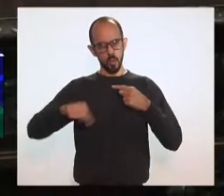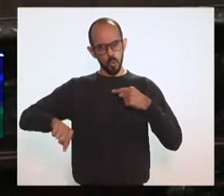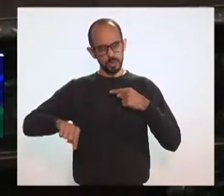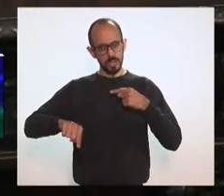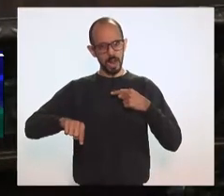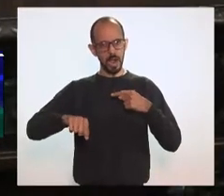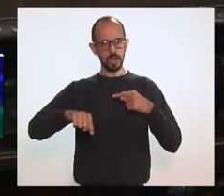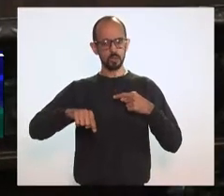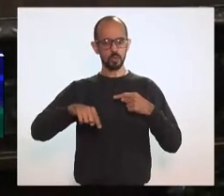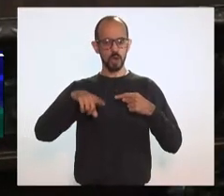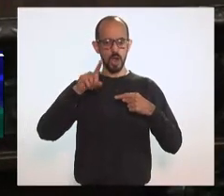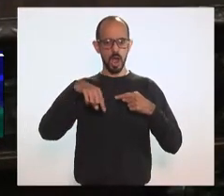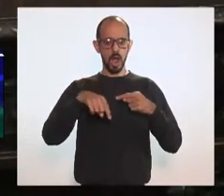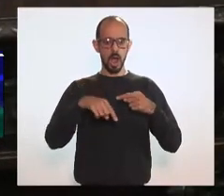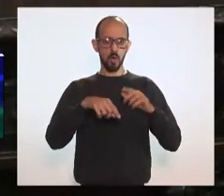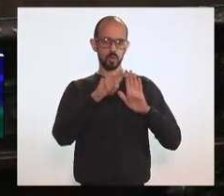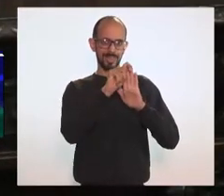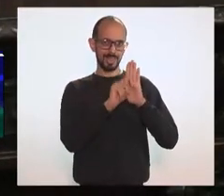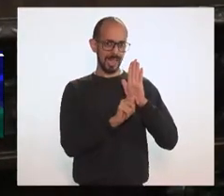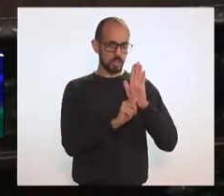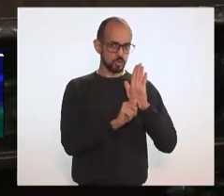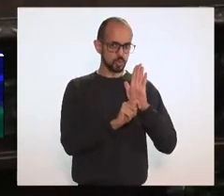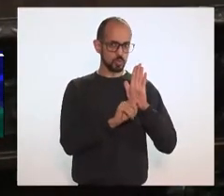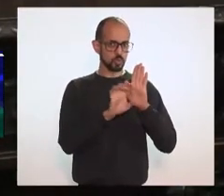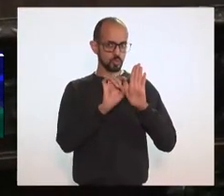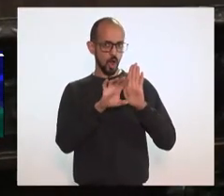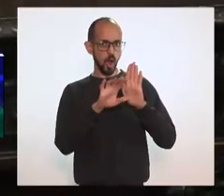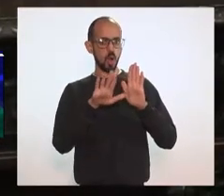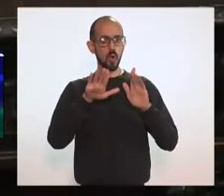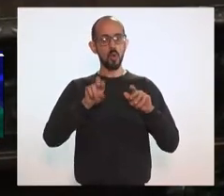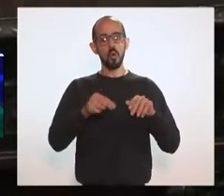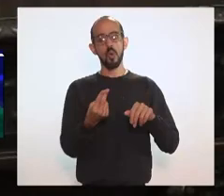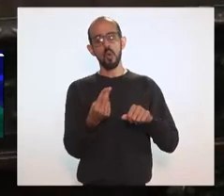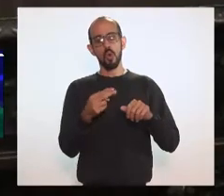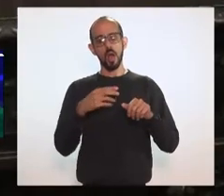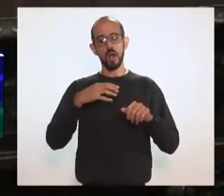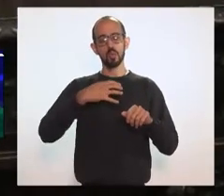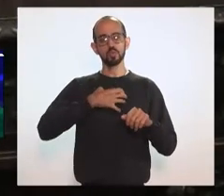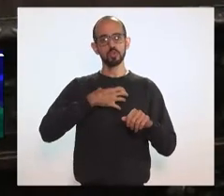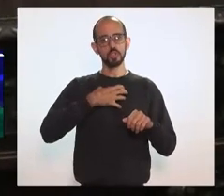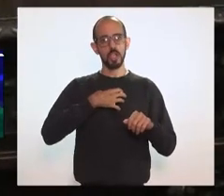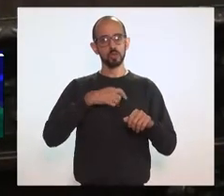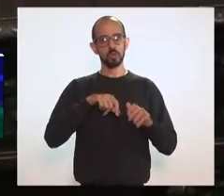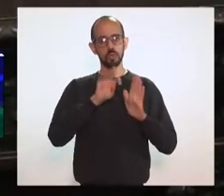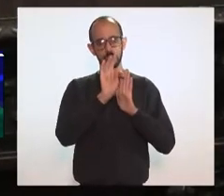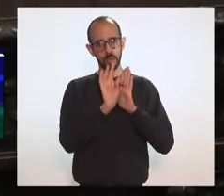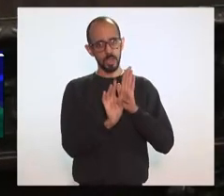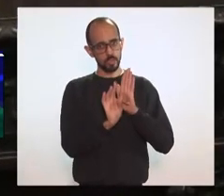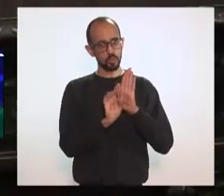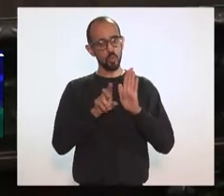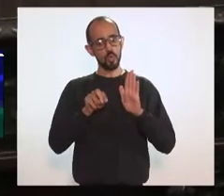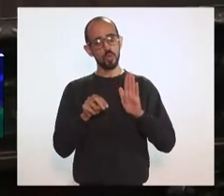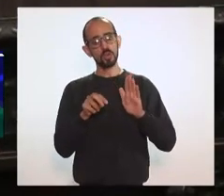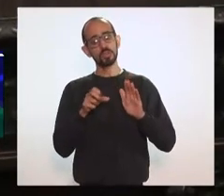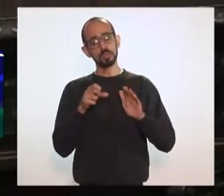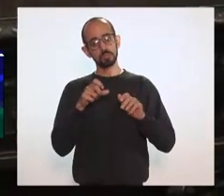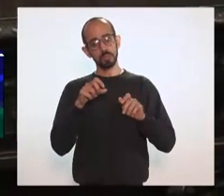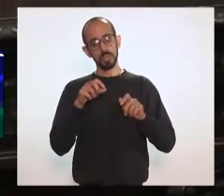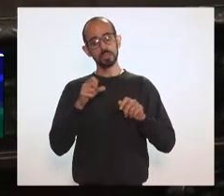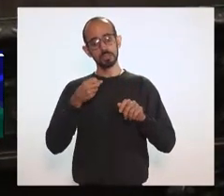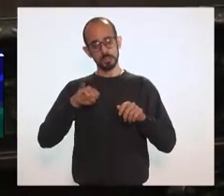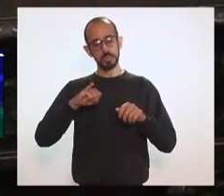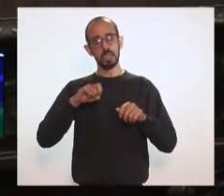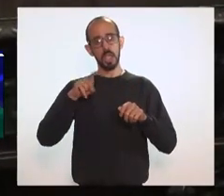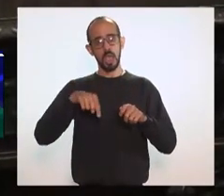forma, que se for apenas isso, e se eventualmente não lograrmos vitória no STF, basta para dirimir a questão